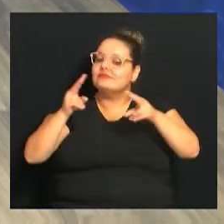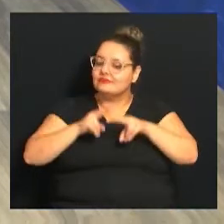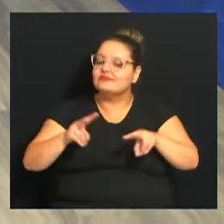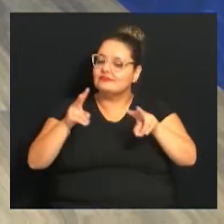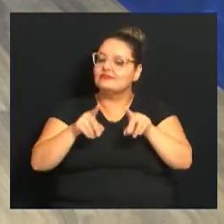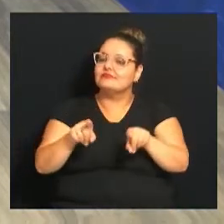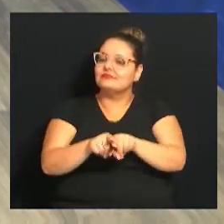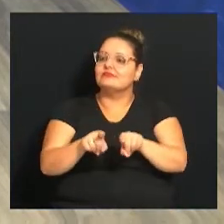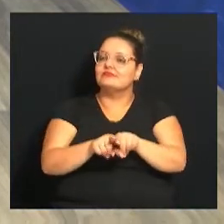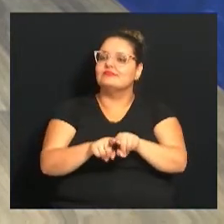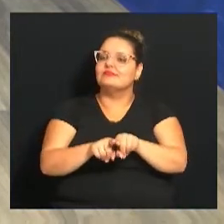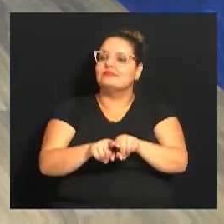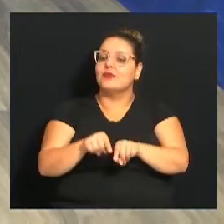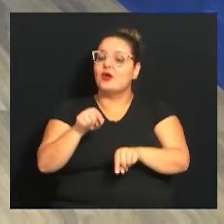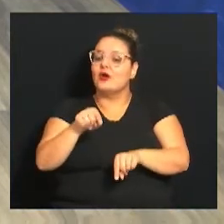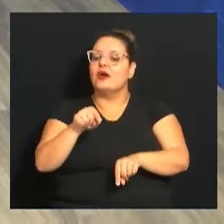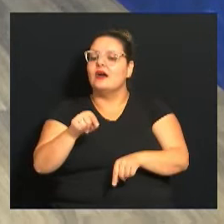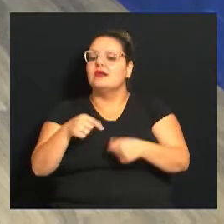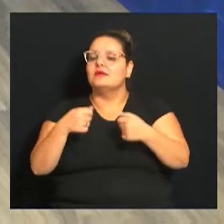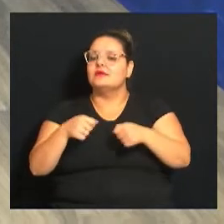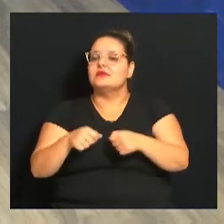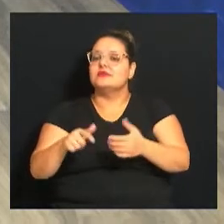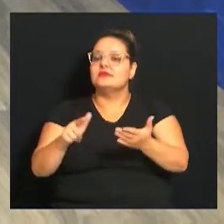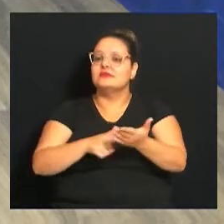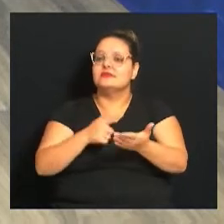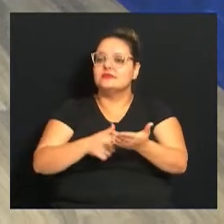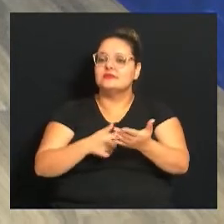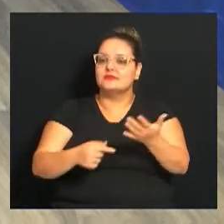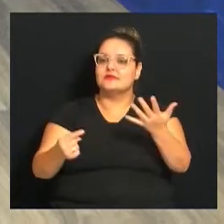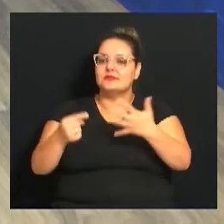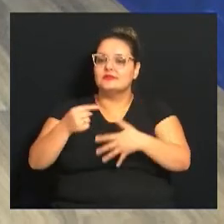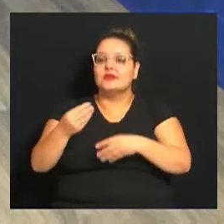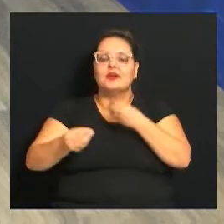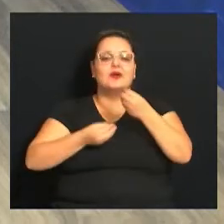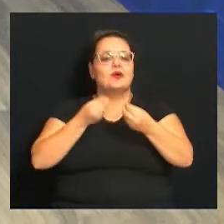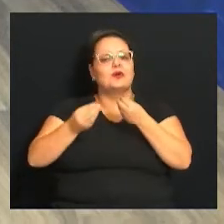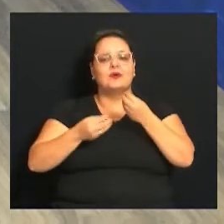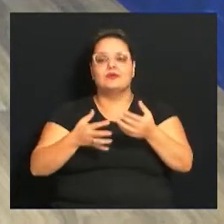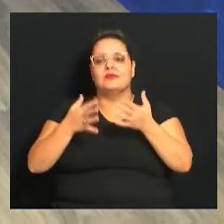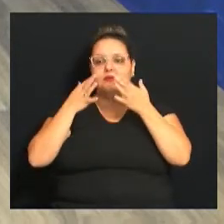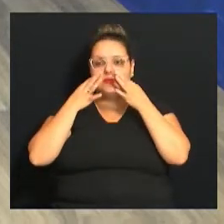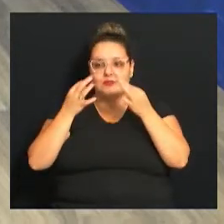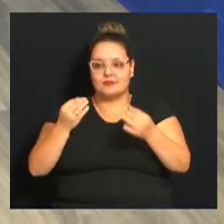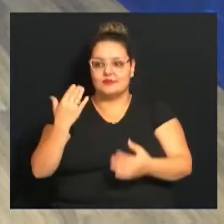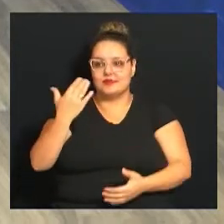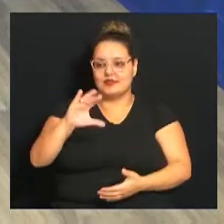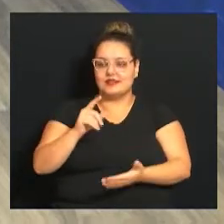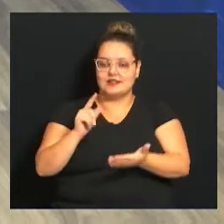tem uma lacuna aí no setor de livros sobre este assunto. Como é que foi sua observação e lançar o livro?